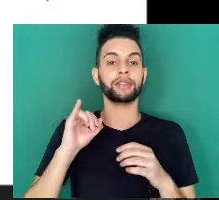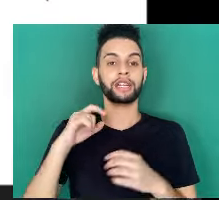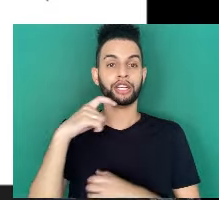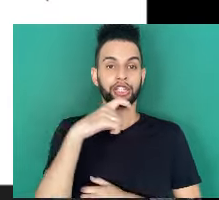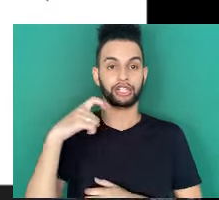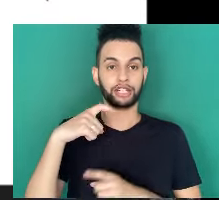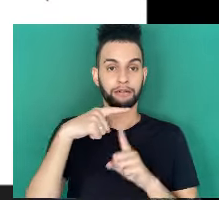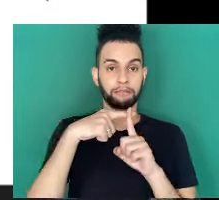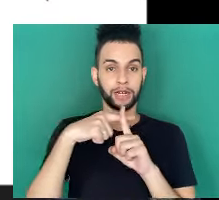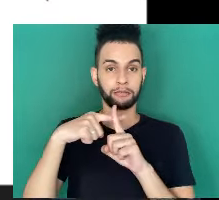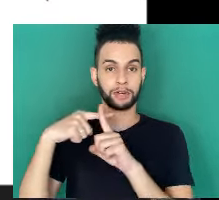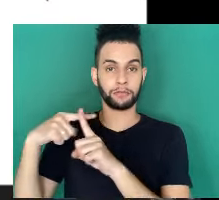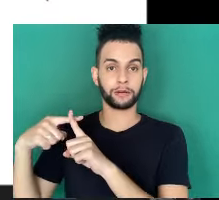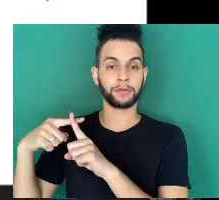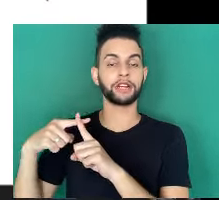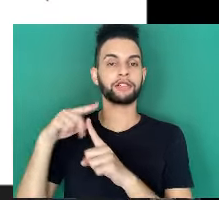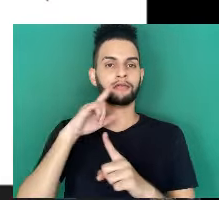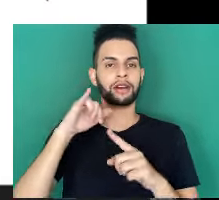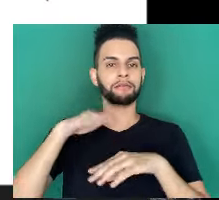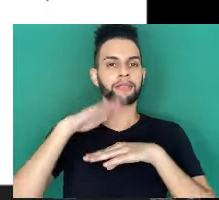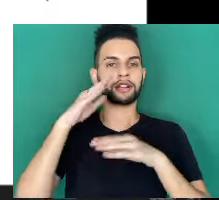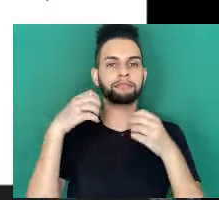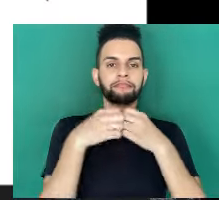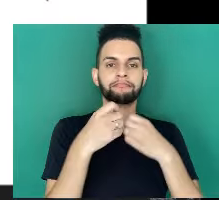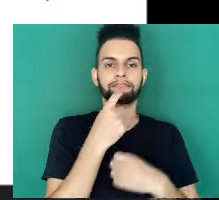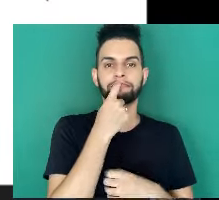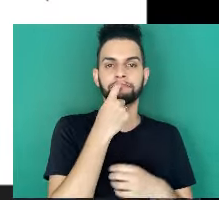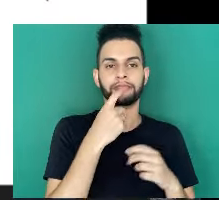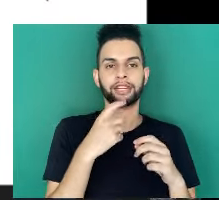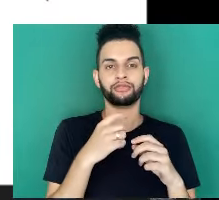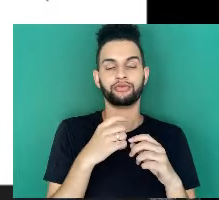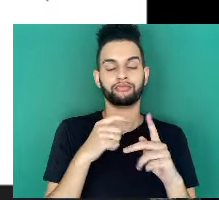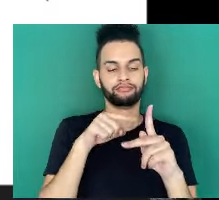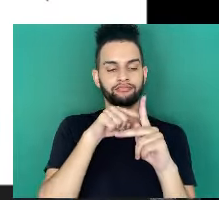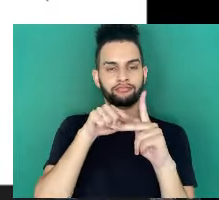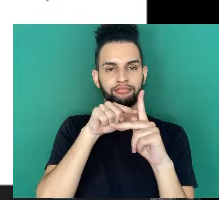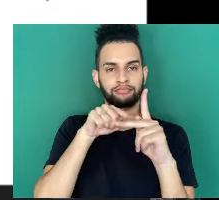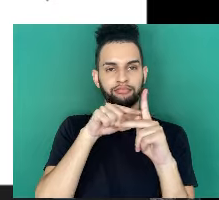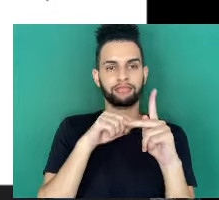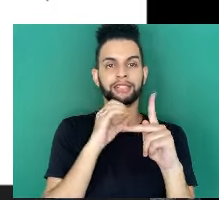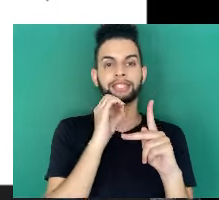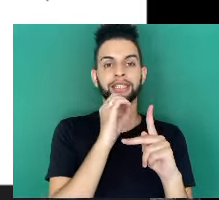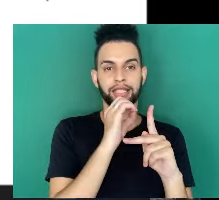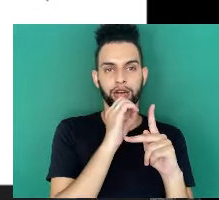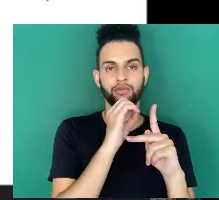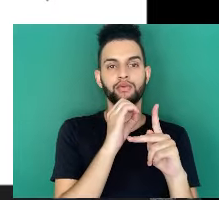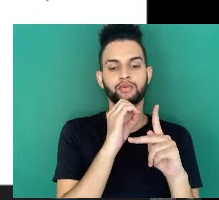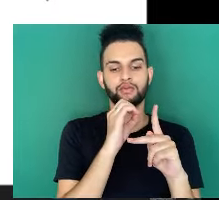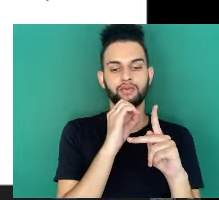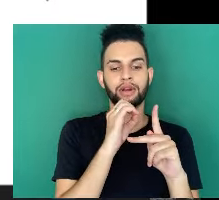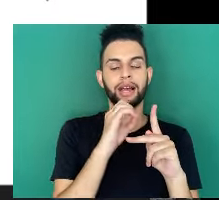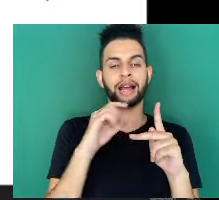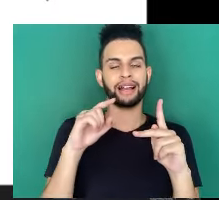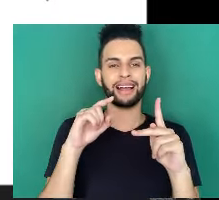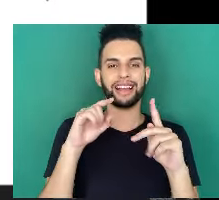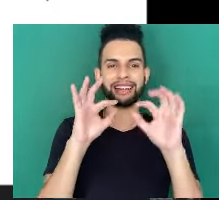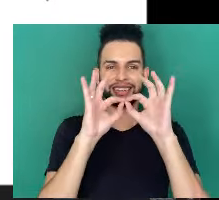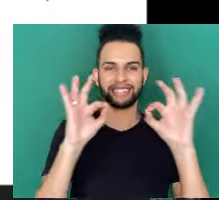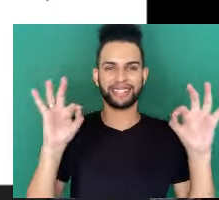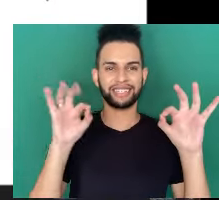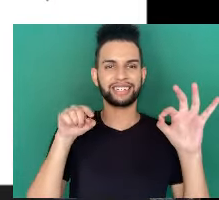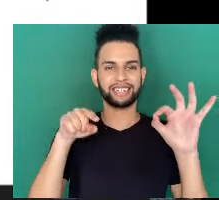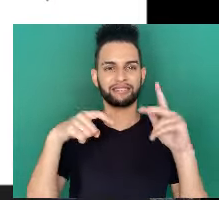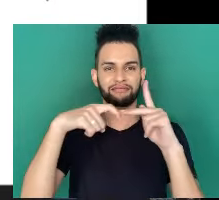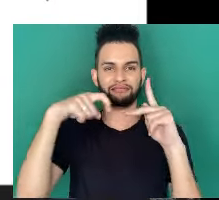função exponencial de base 1 sobre 2, ele vai, né, a linha do gráfico vai se aproximando cada vez